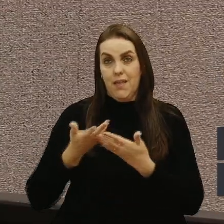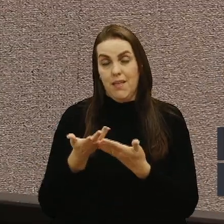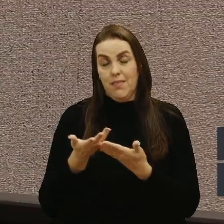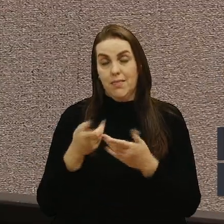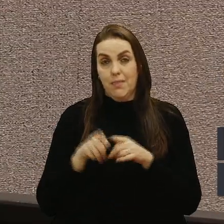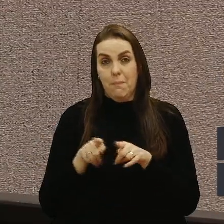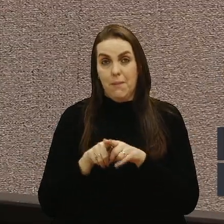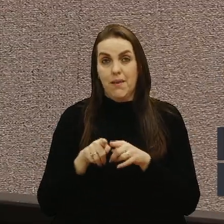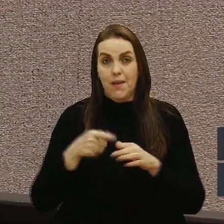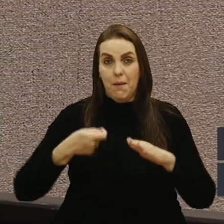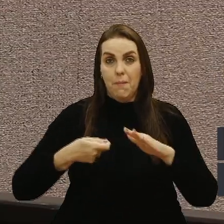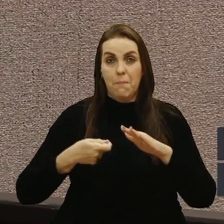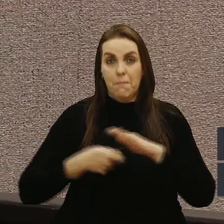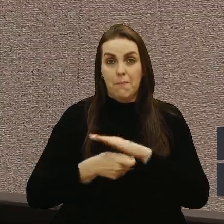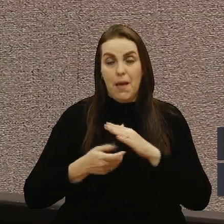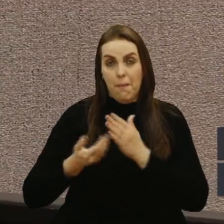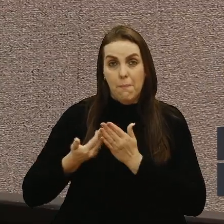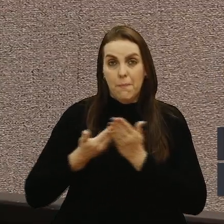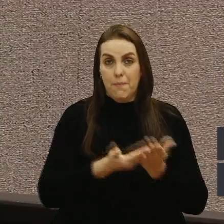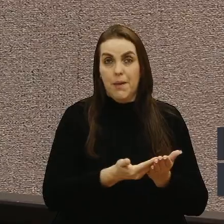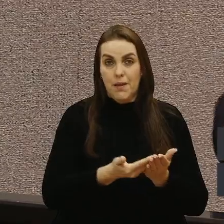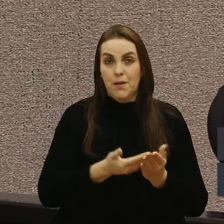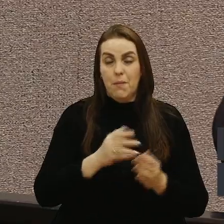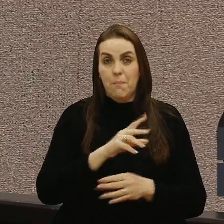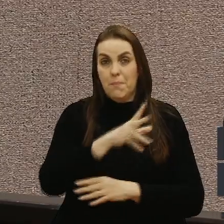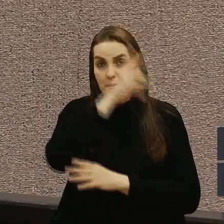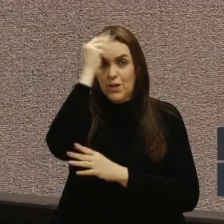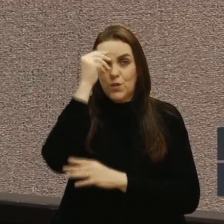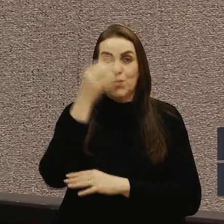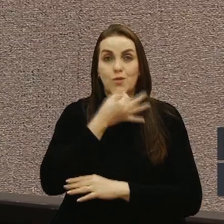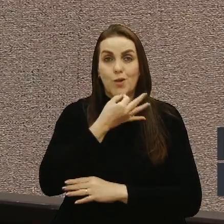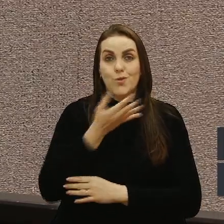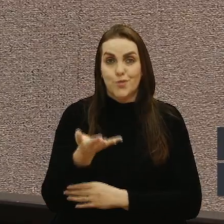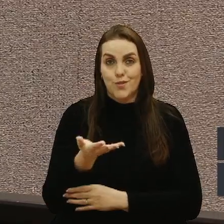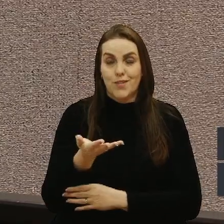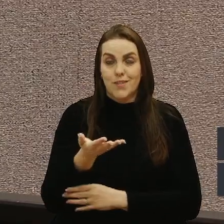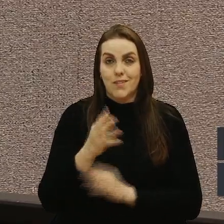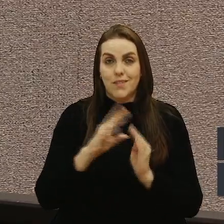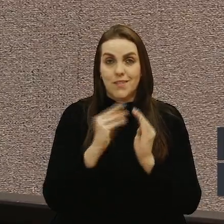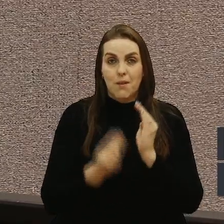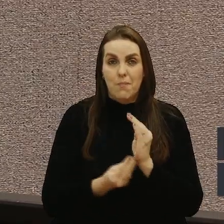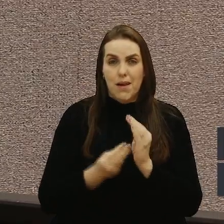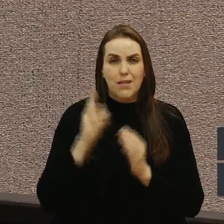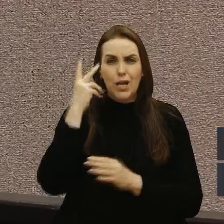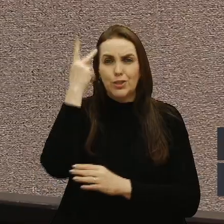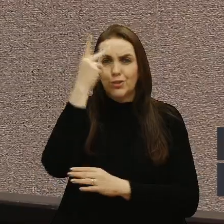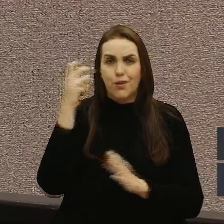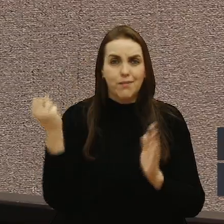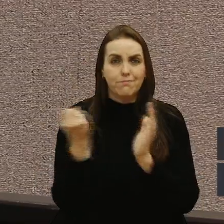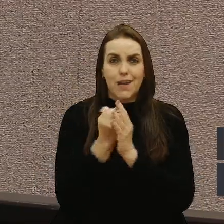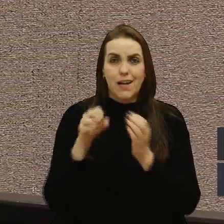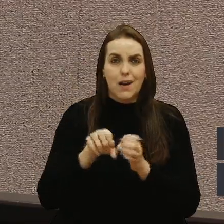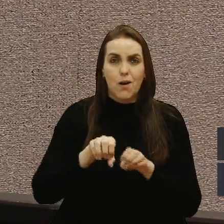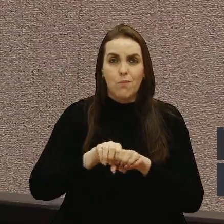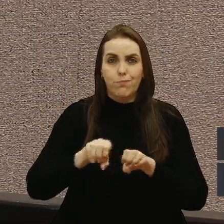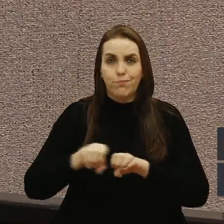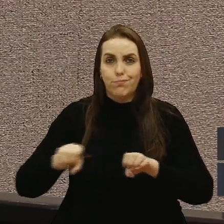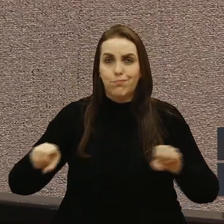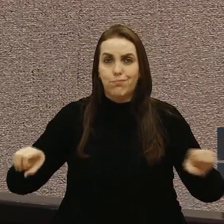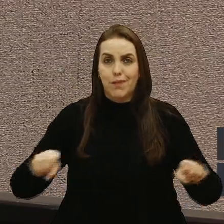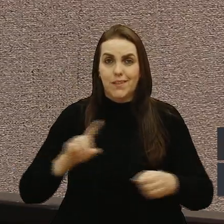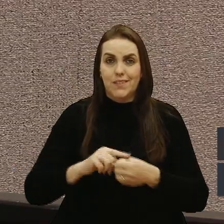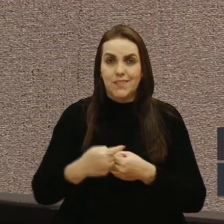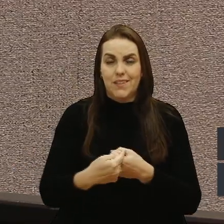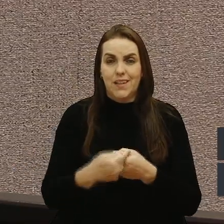aprovou, inclusive, do SAMAI à Prefeitura de Caxias do Sul, para um programa histórico de canalização na cidade. Então, acho que são razões de a população